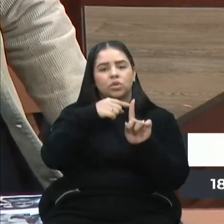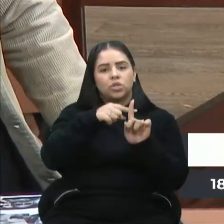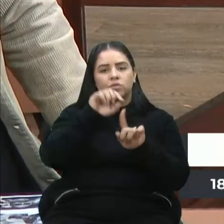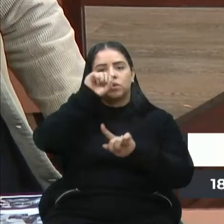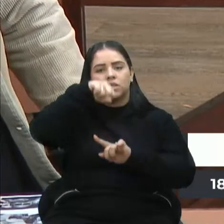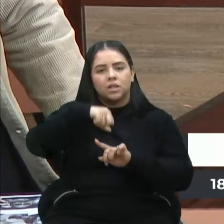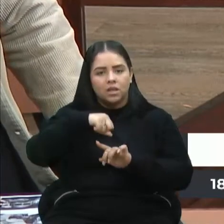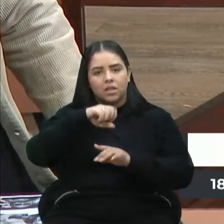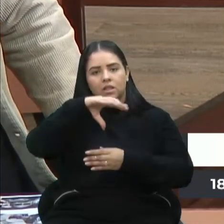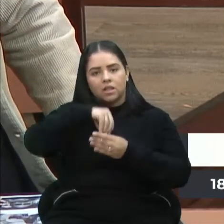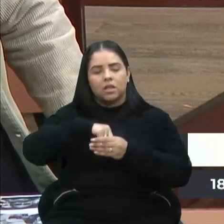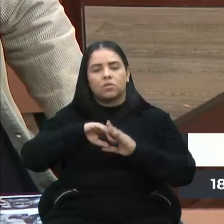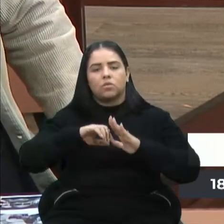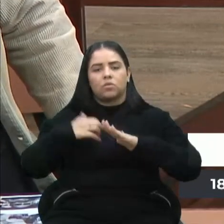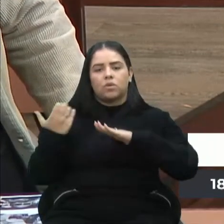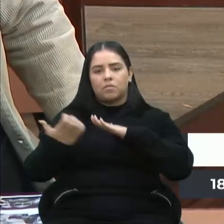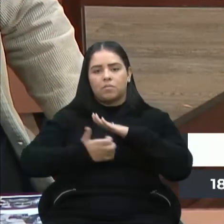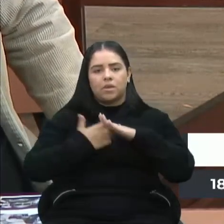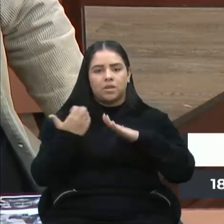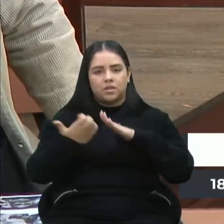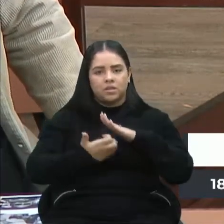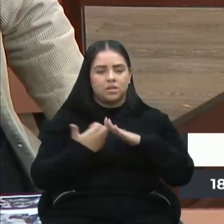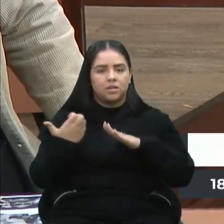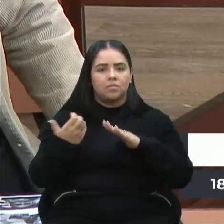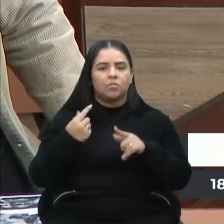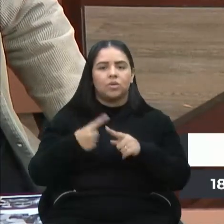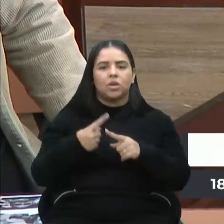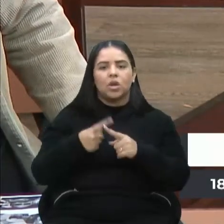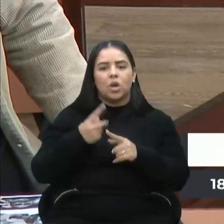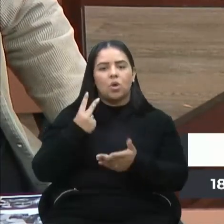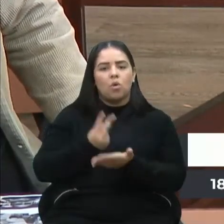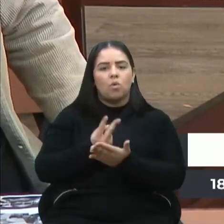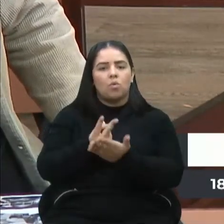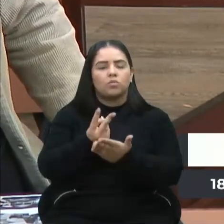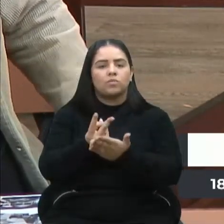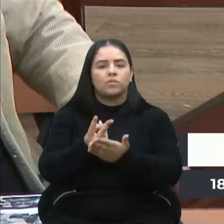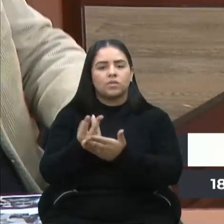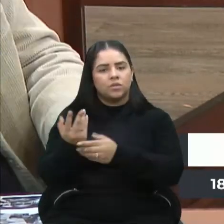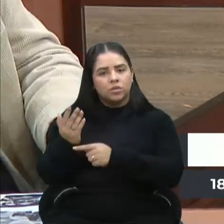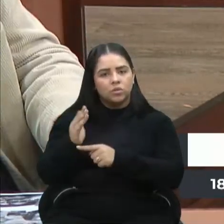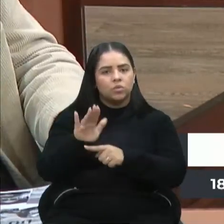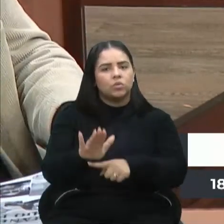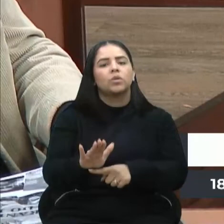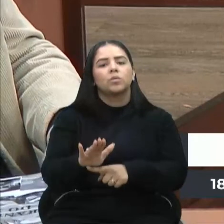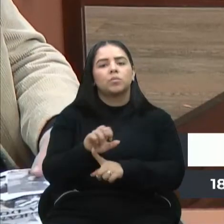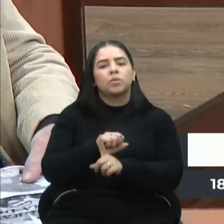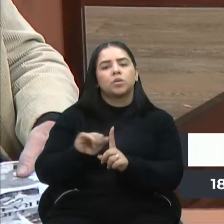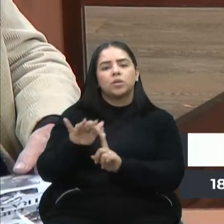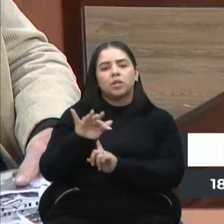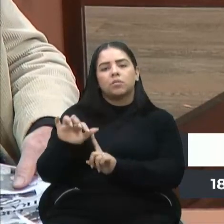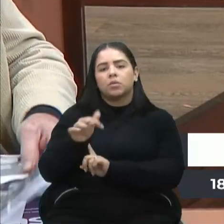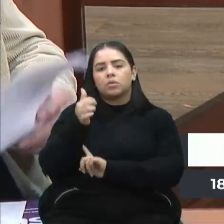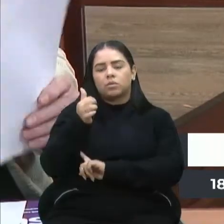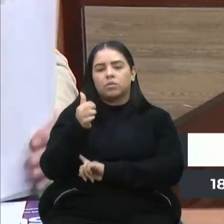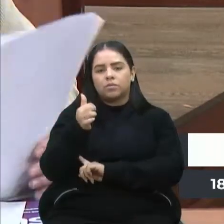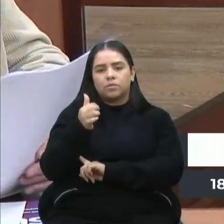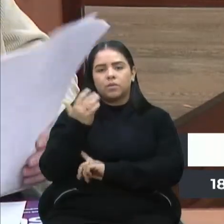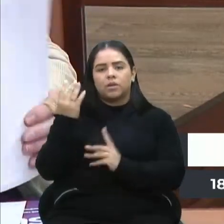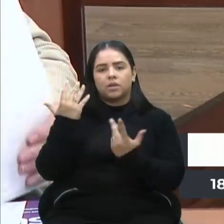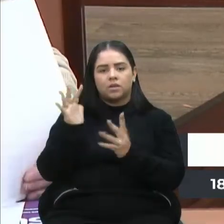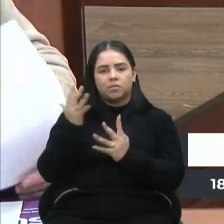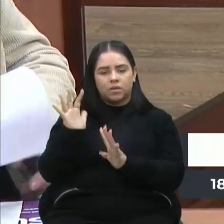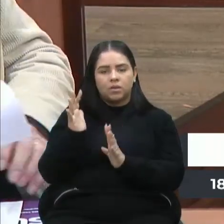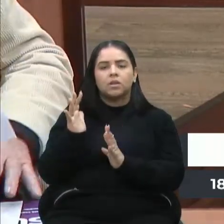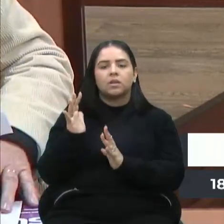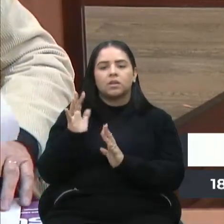para as empresas por perpetuarem, né, poder ajudar e contribuir para uma sociedade melhor. Parabéns por ter trazido esse tema